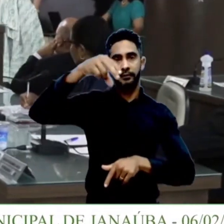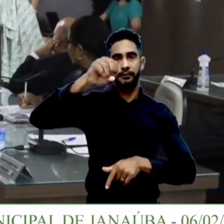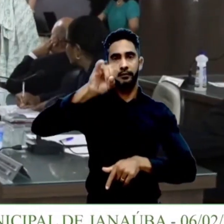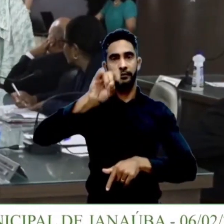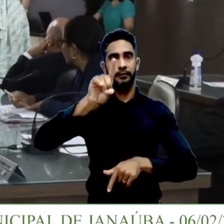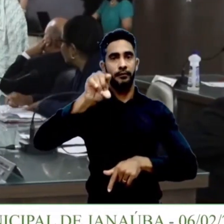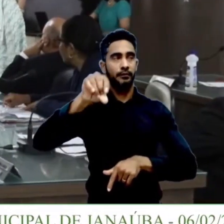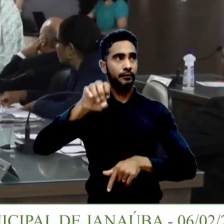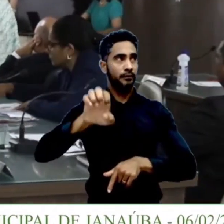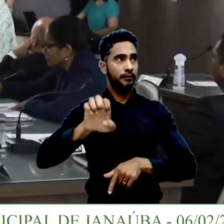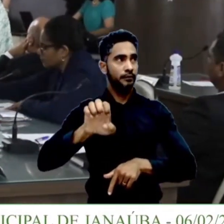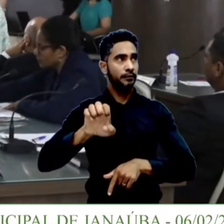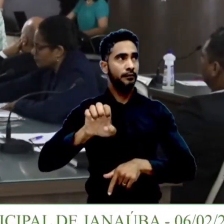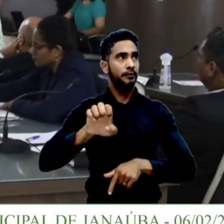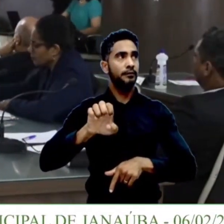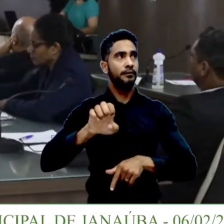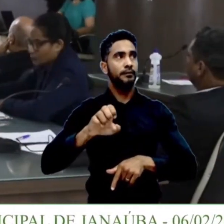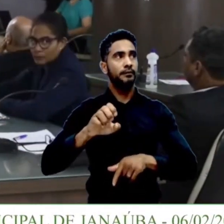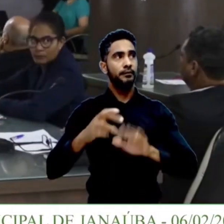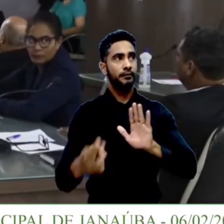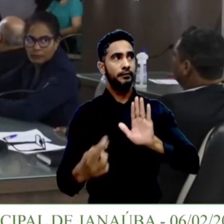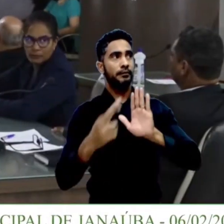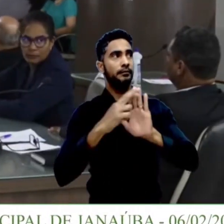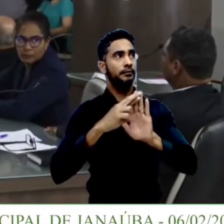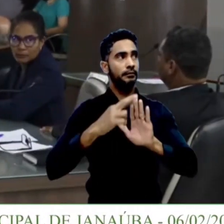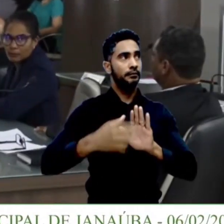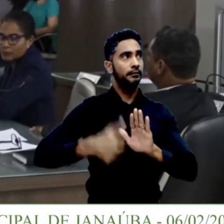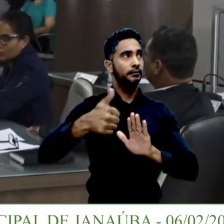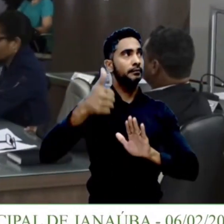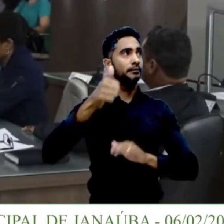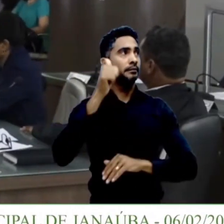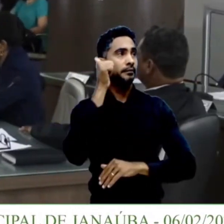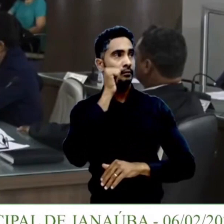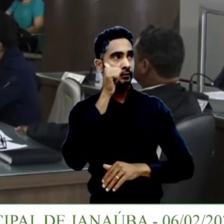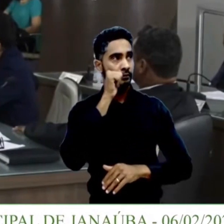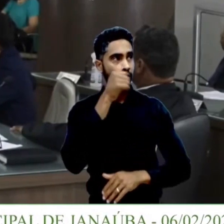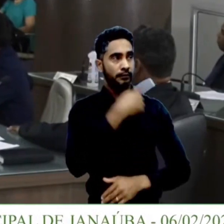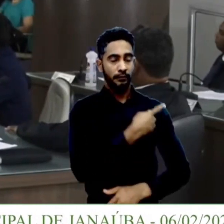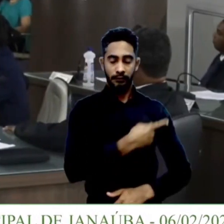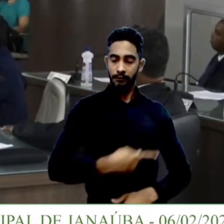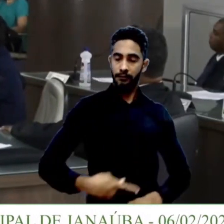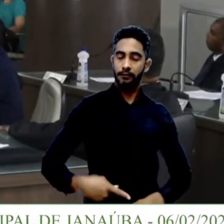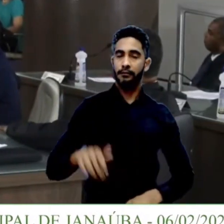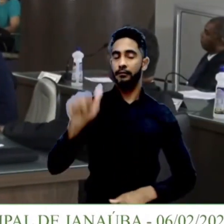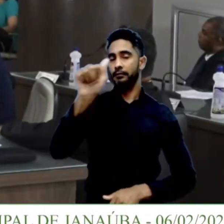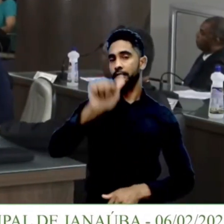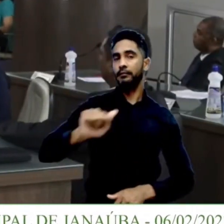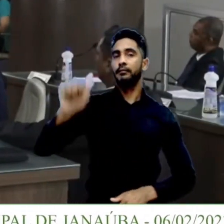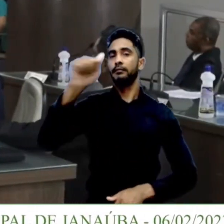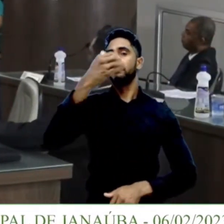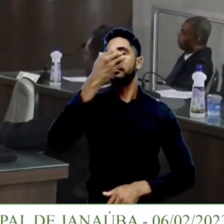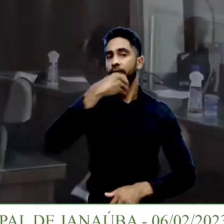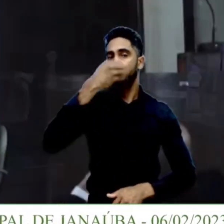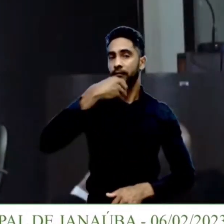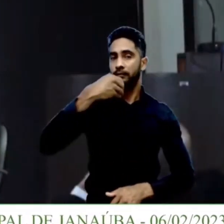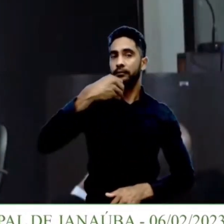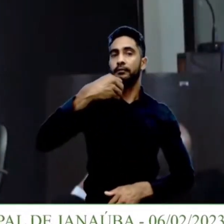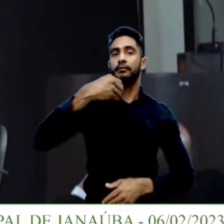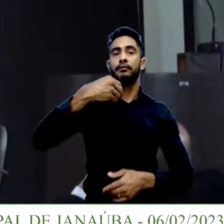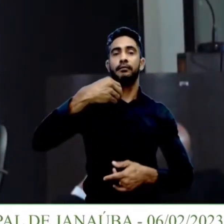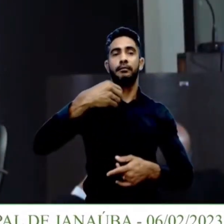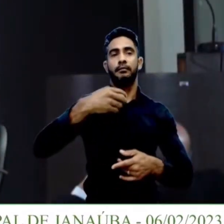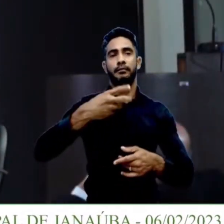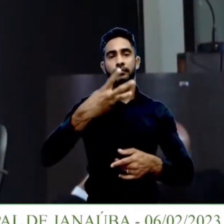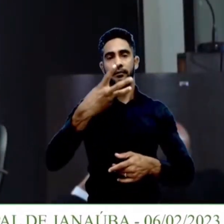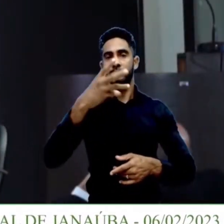que representa aqui, pela primeira vez, as mulheres presidindo a Associação Central dos Fruticultores, depois de